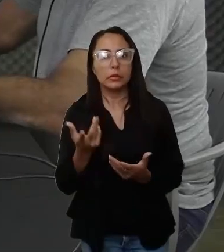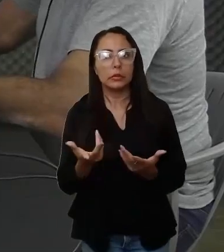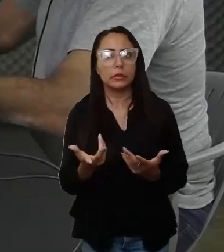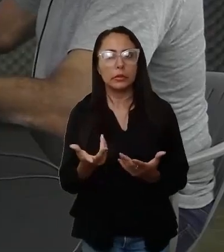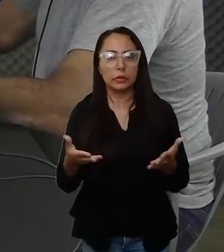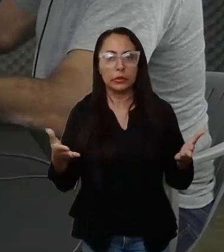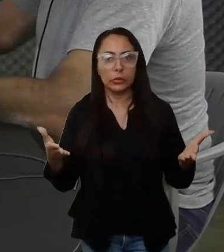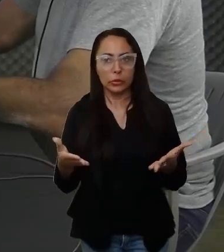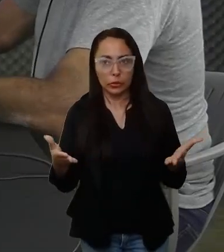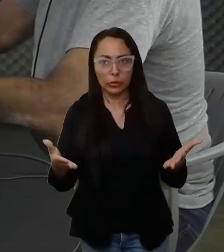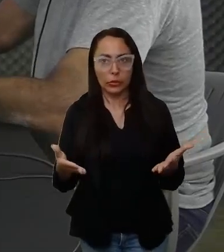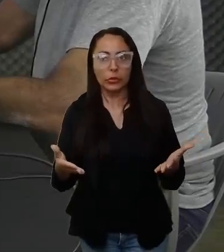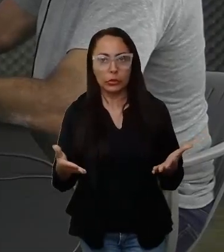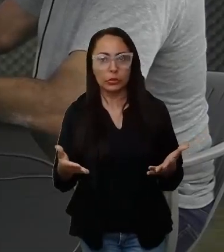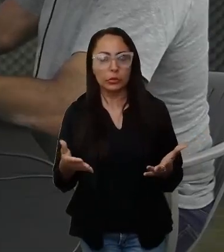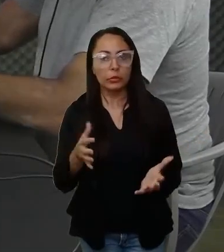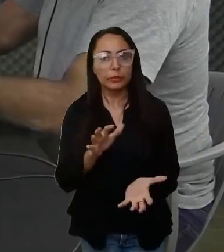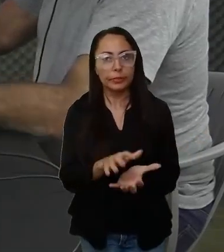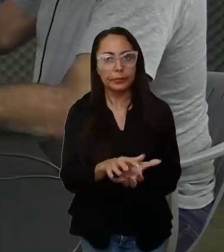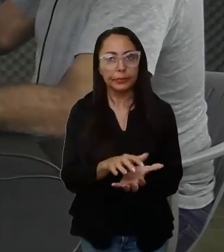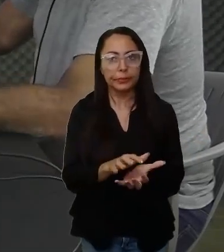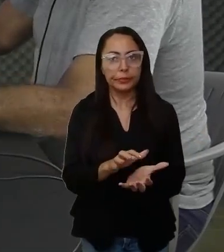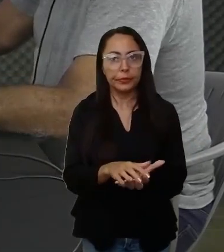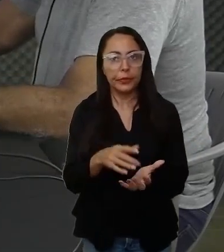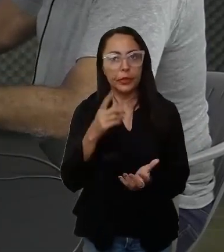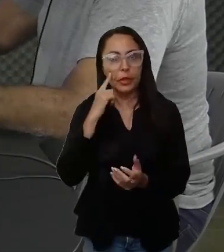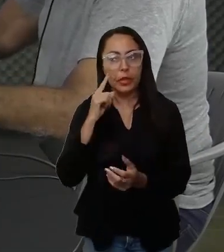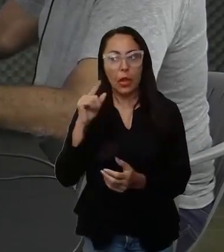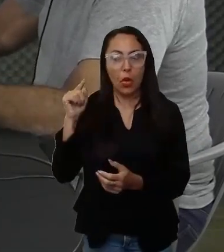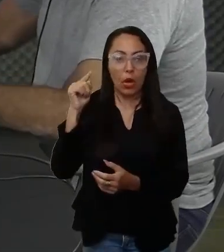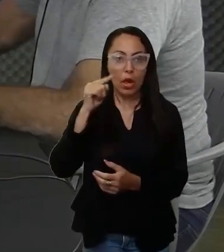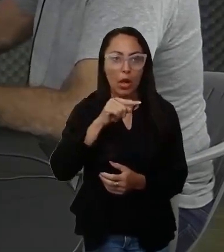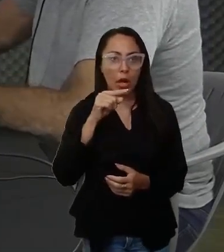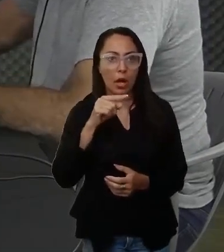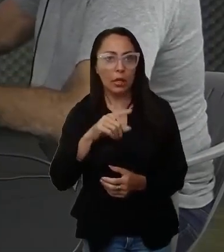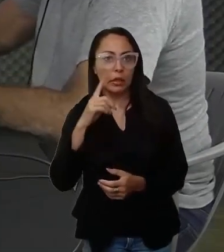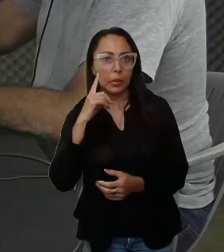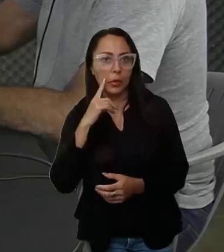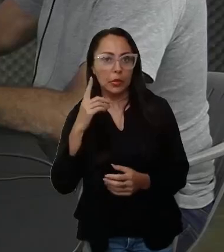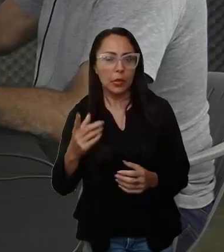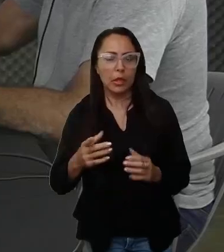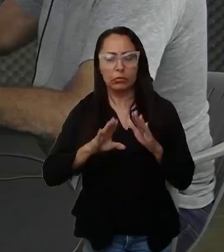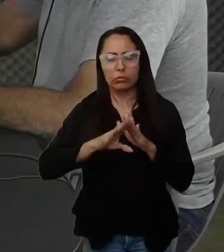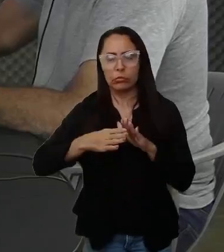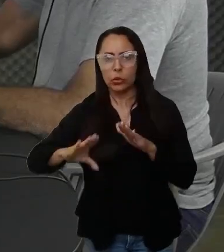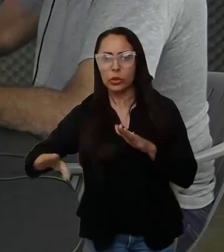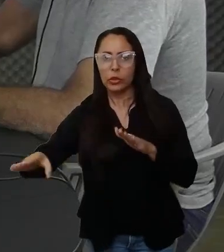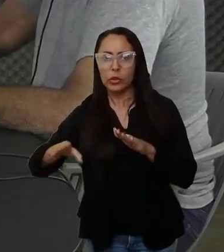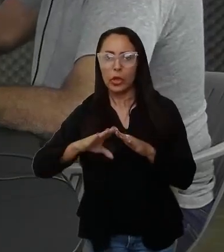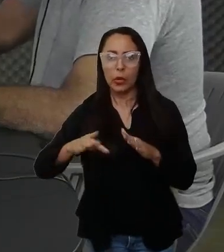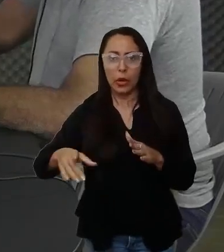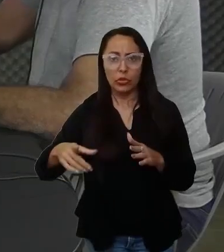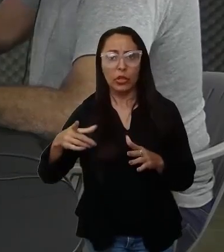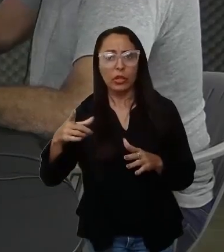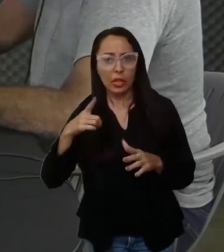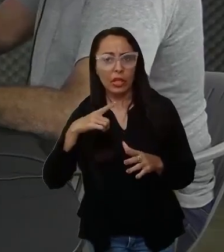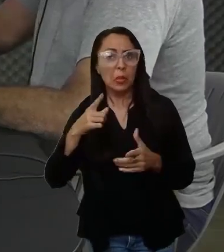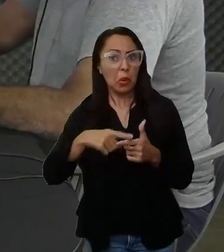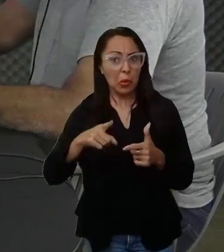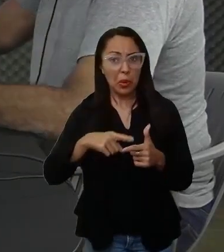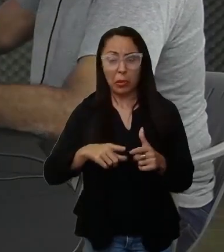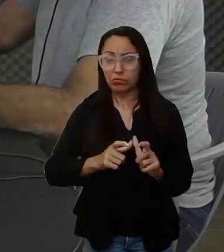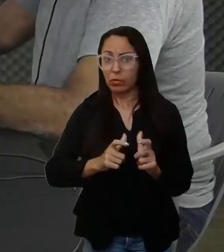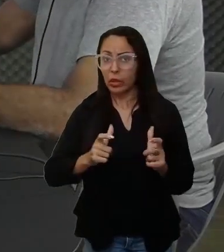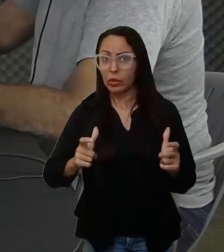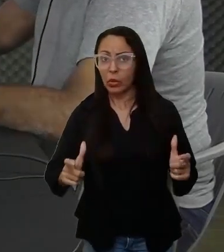aqui em Pernambuco, o que aconteceu lá, devido à proximidade do litoral, a gente teria uma catástrofe maior